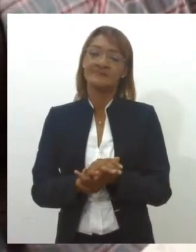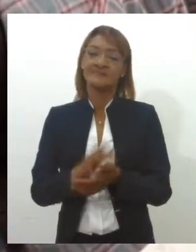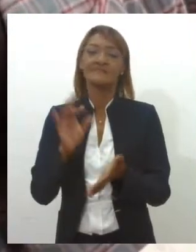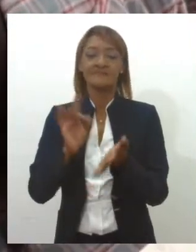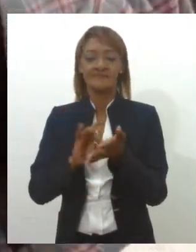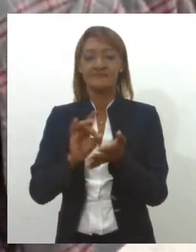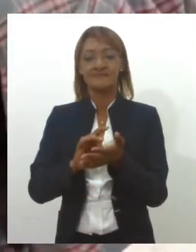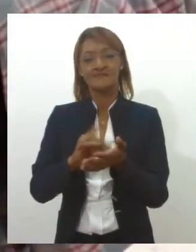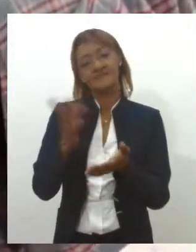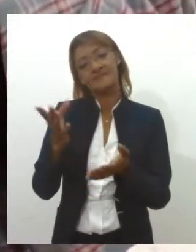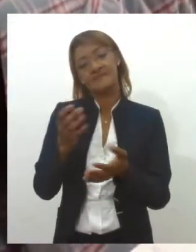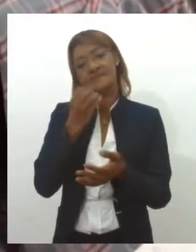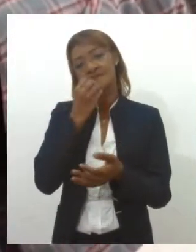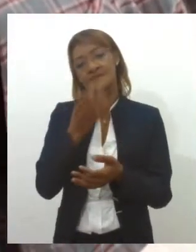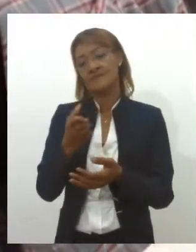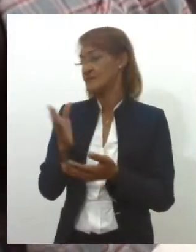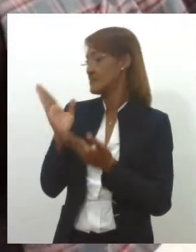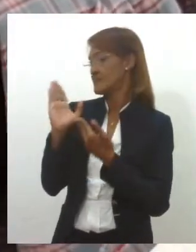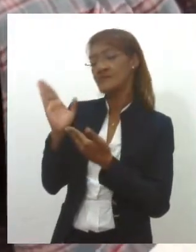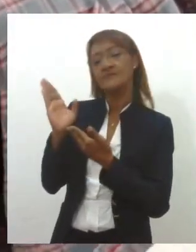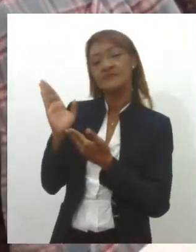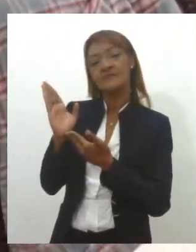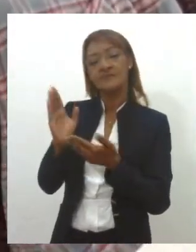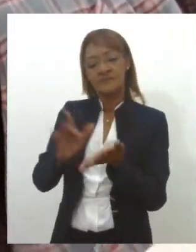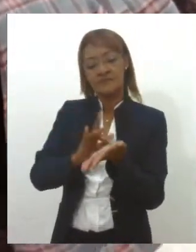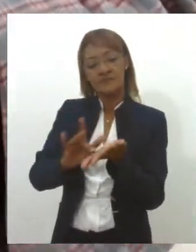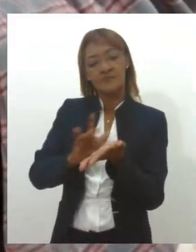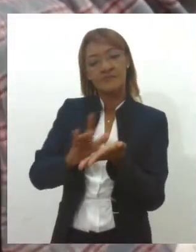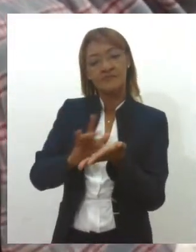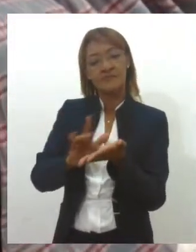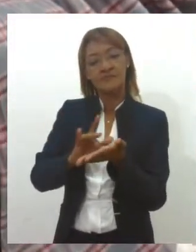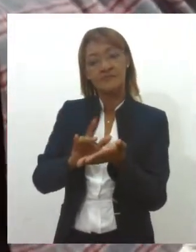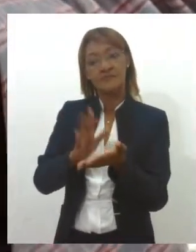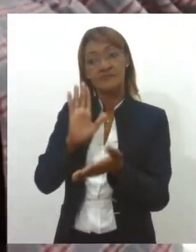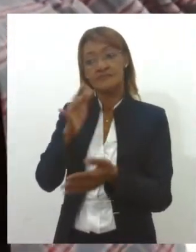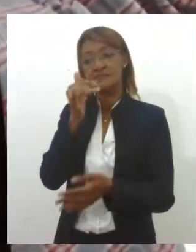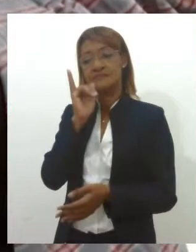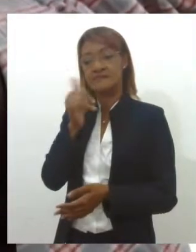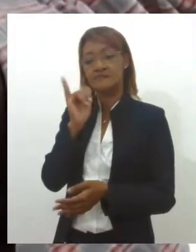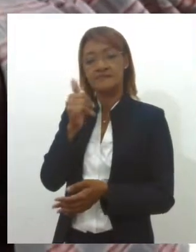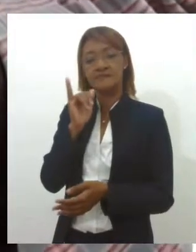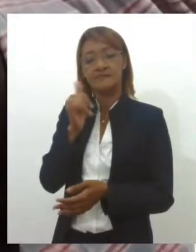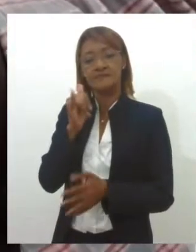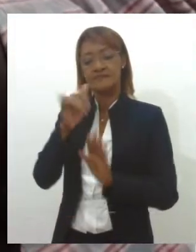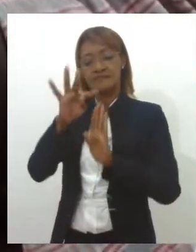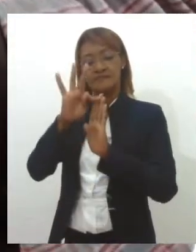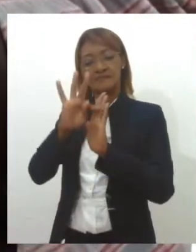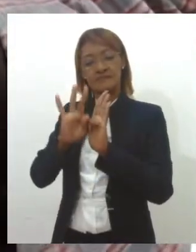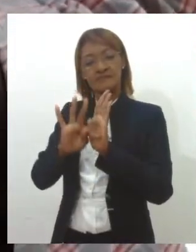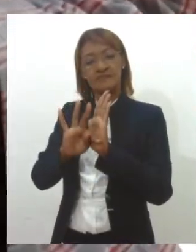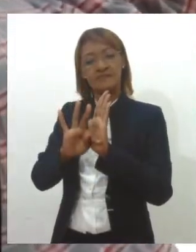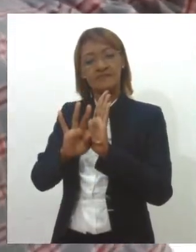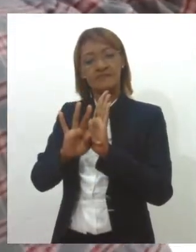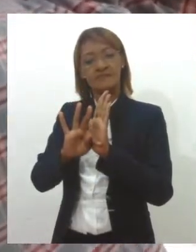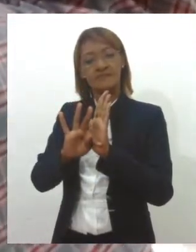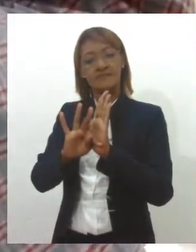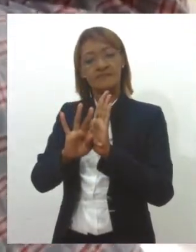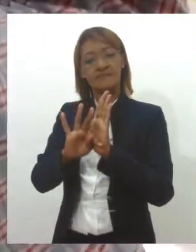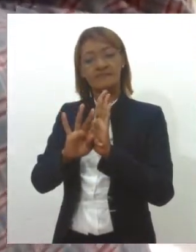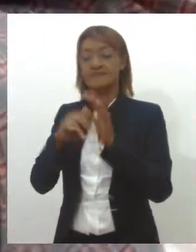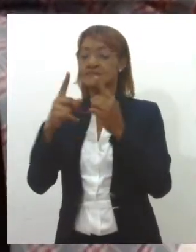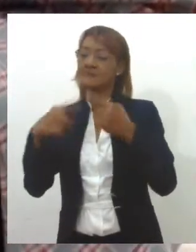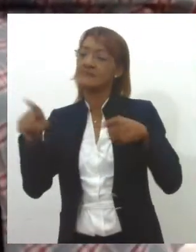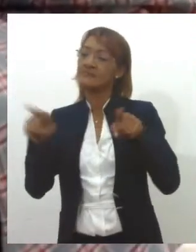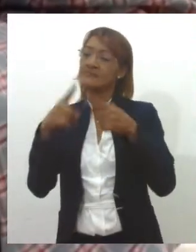nesse livro Só que no áudio book após a narrativa do texto e a música